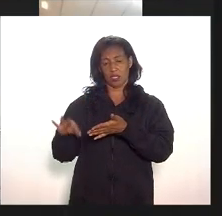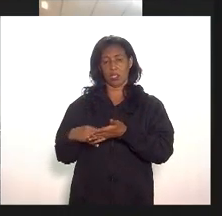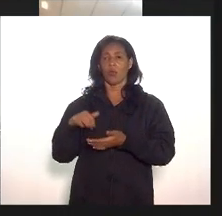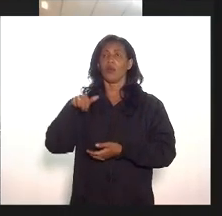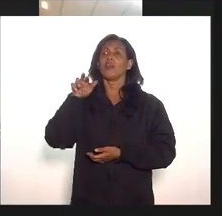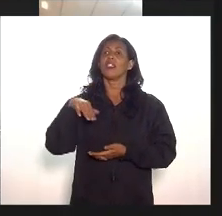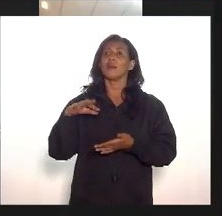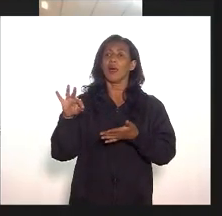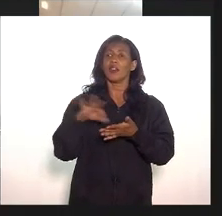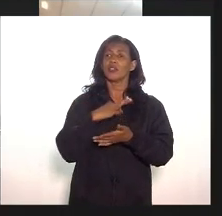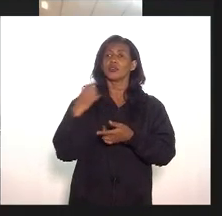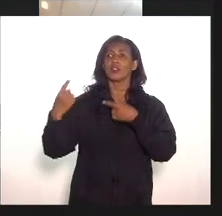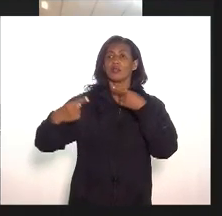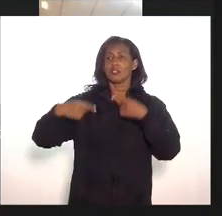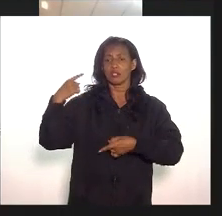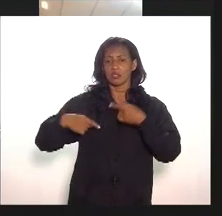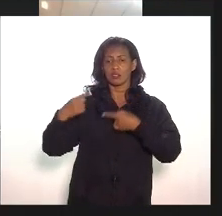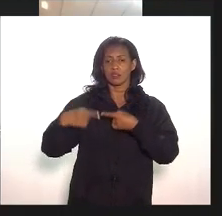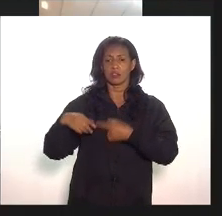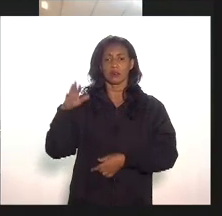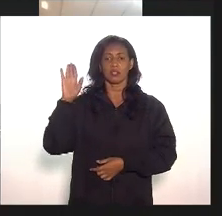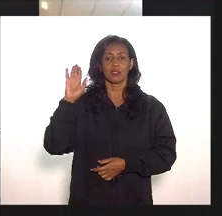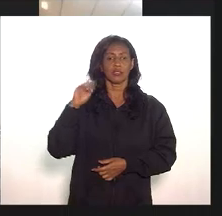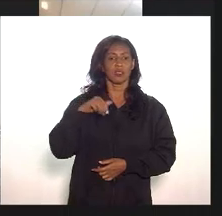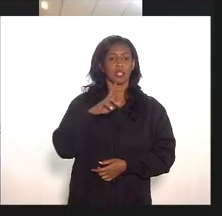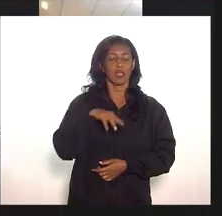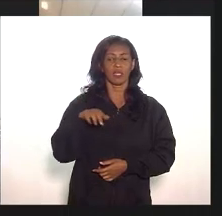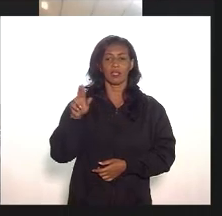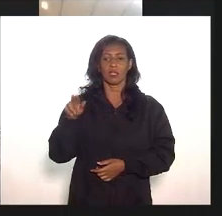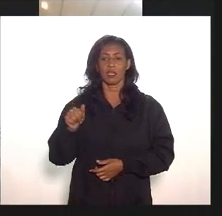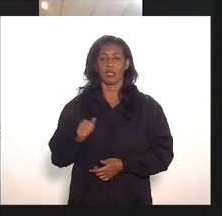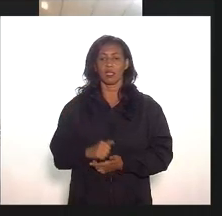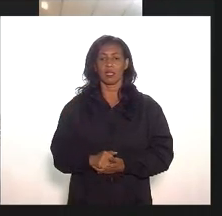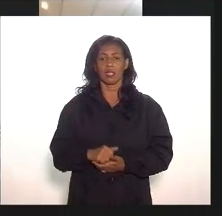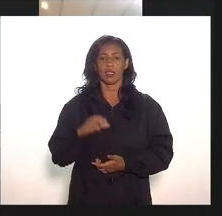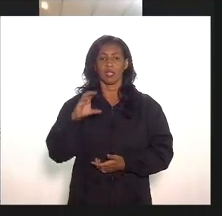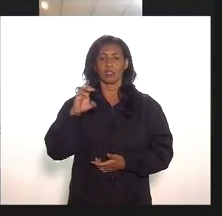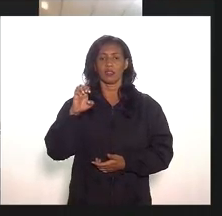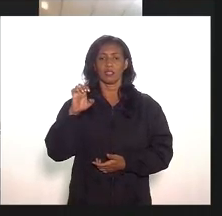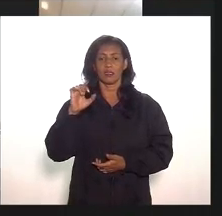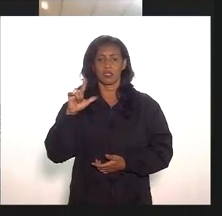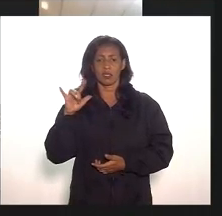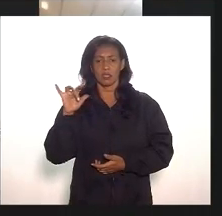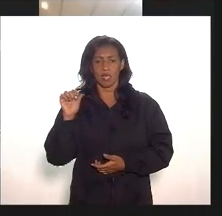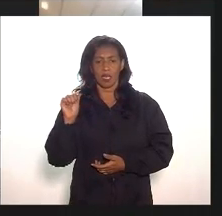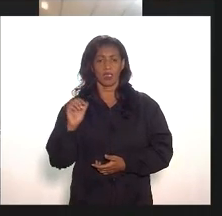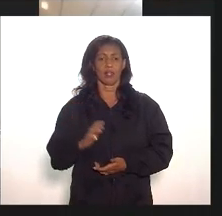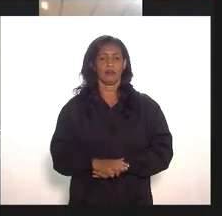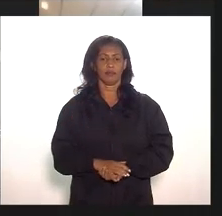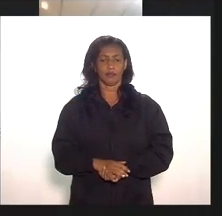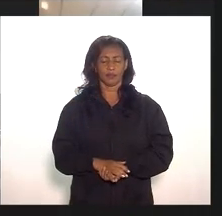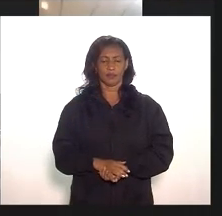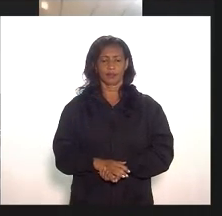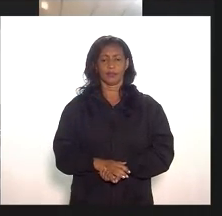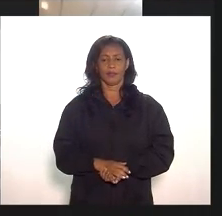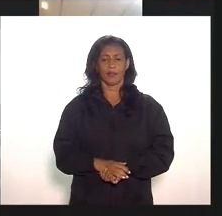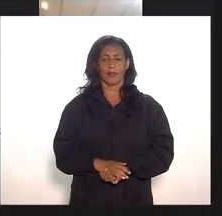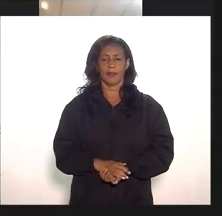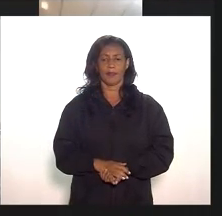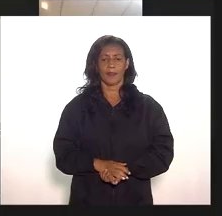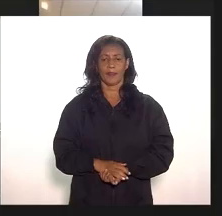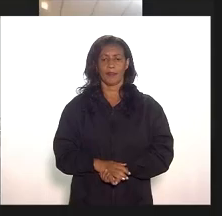para discutir? Célia Jordão quer discutir também, presidente. Célia Jordão. Então, vamos presidente, lá. Presidente,